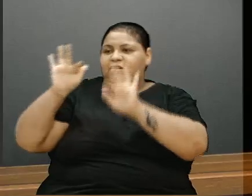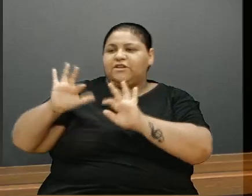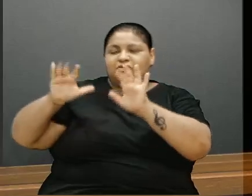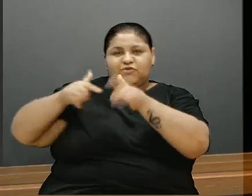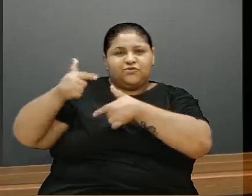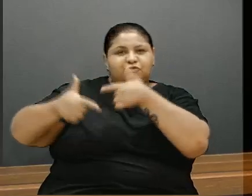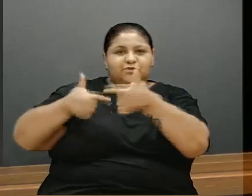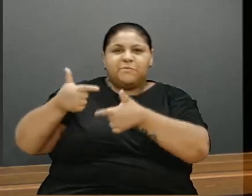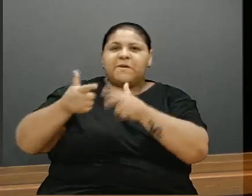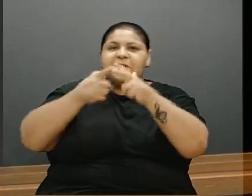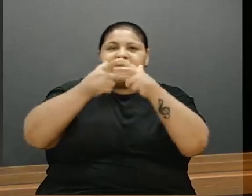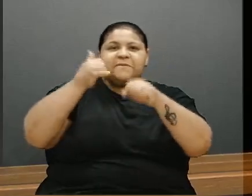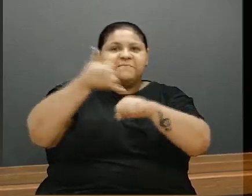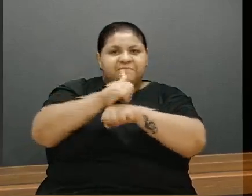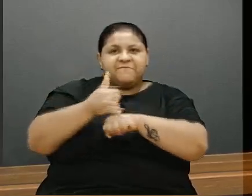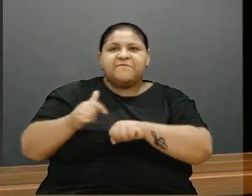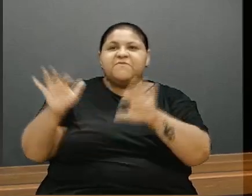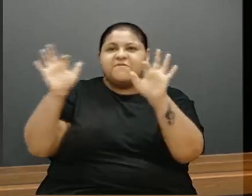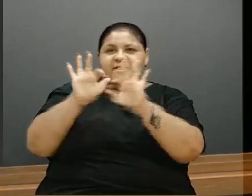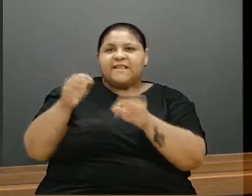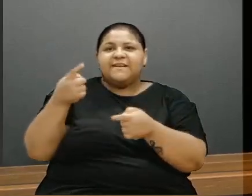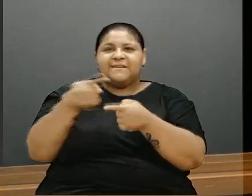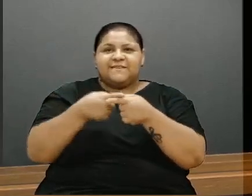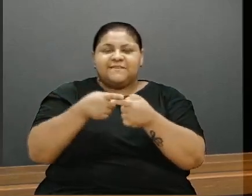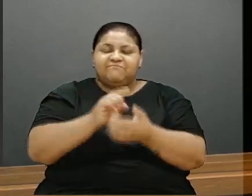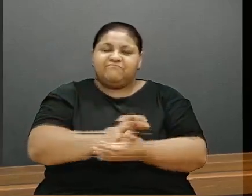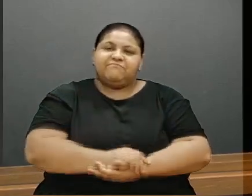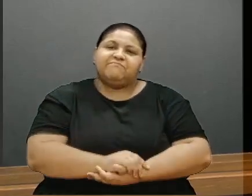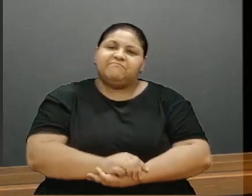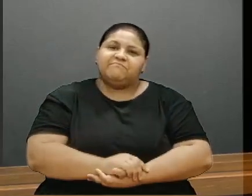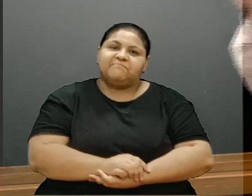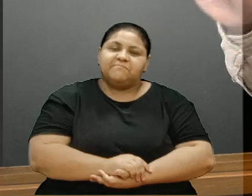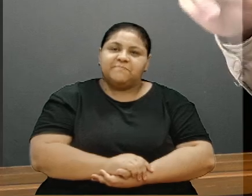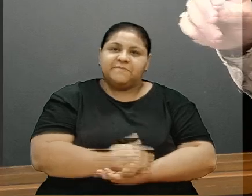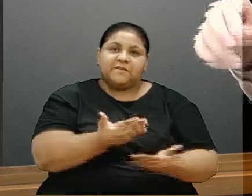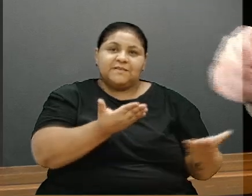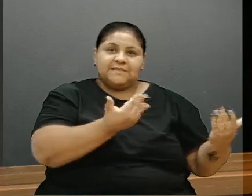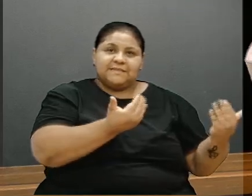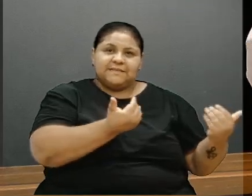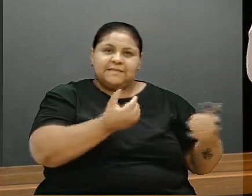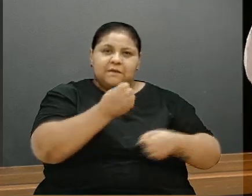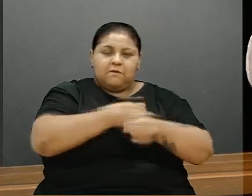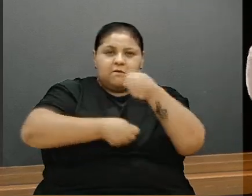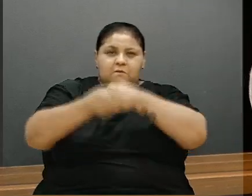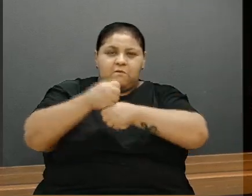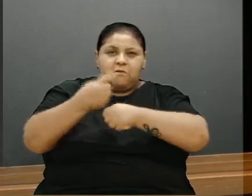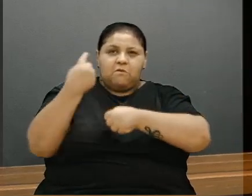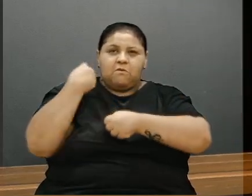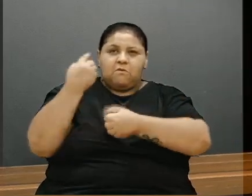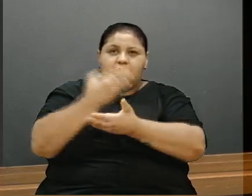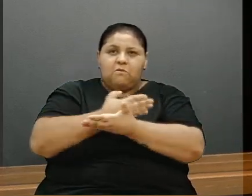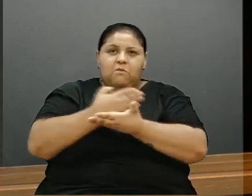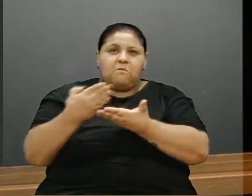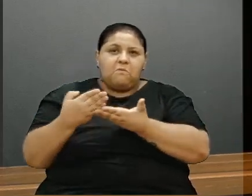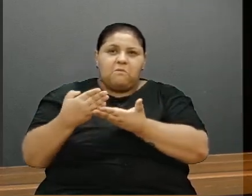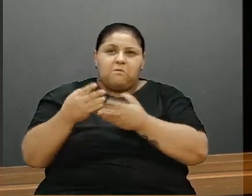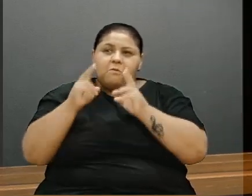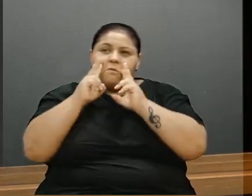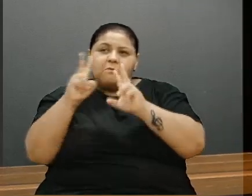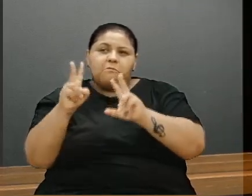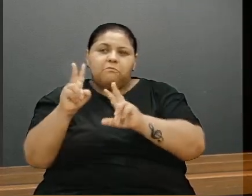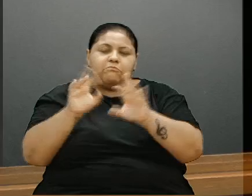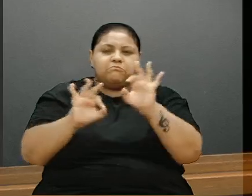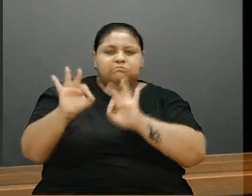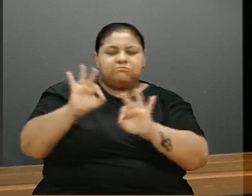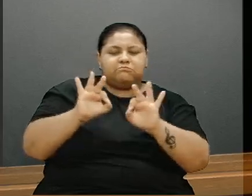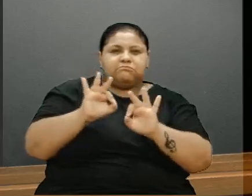trabalhadores metalúrgicos muito felizes, né? Em setembro do ano passado, a gente começou a ver projeções espetaculares da indústria em Caxias do